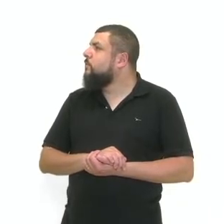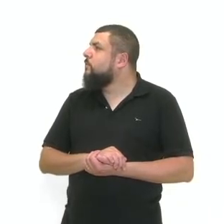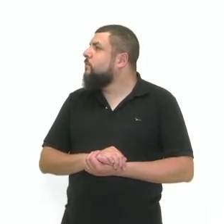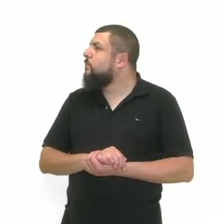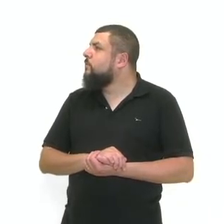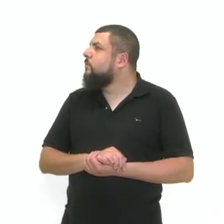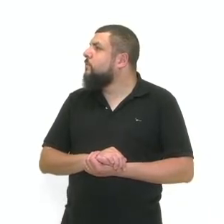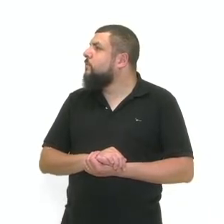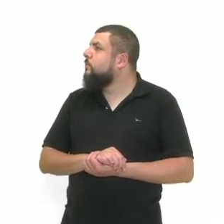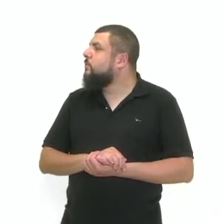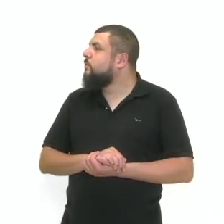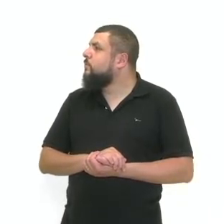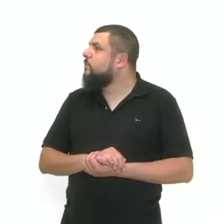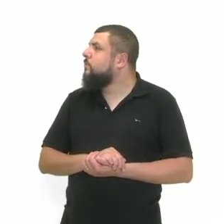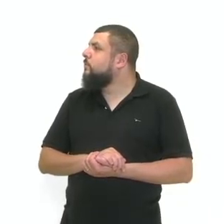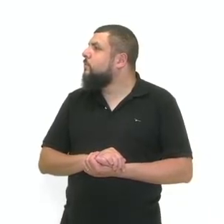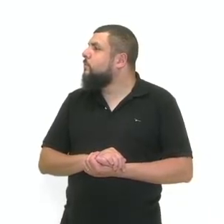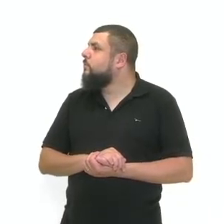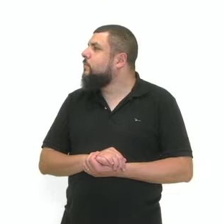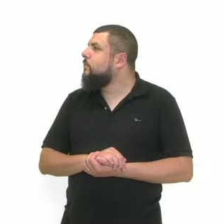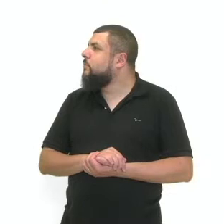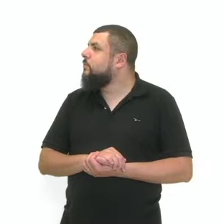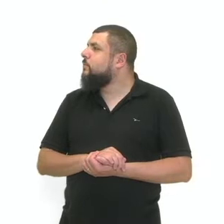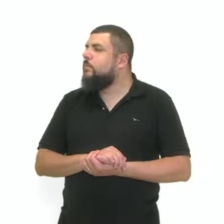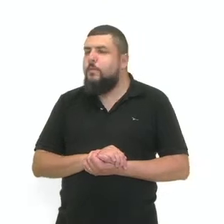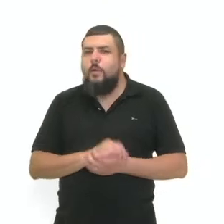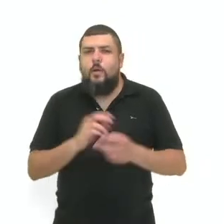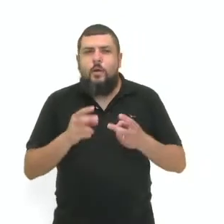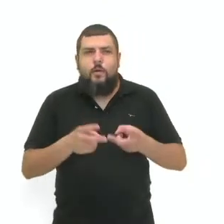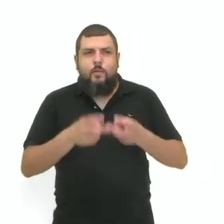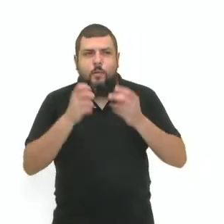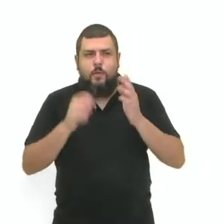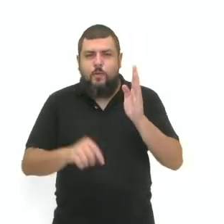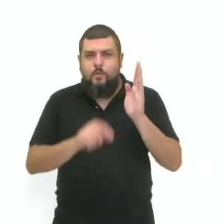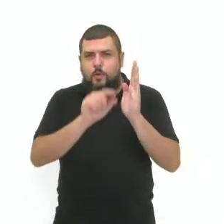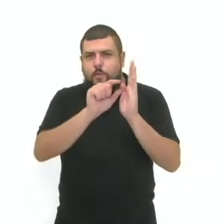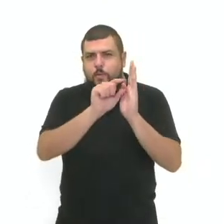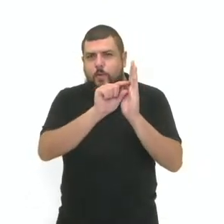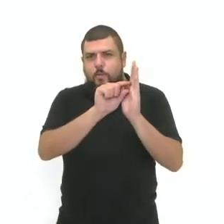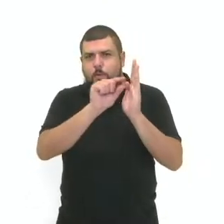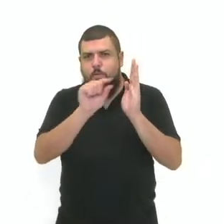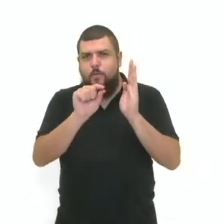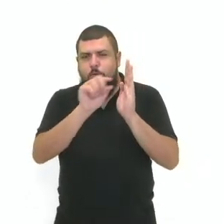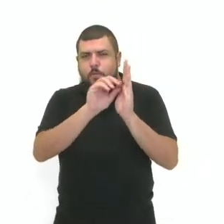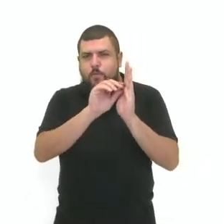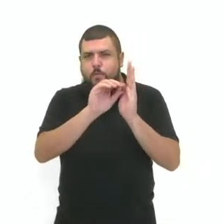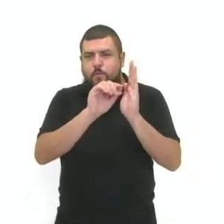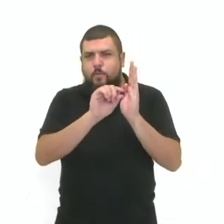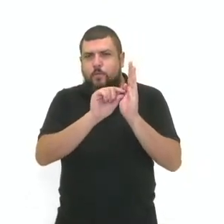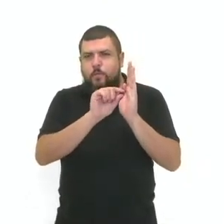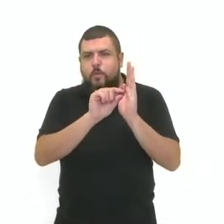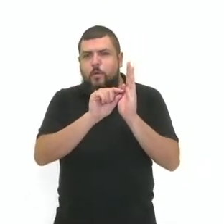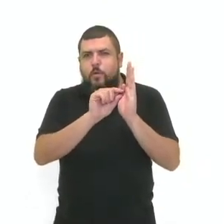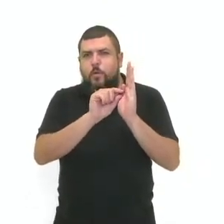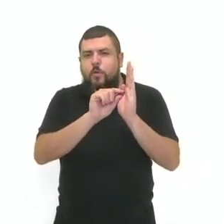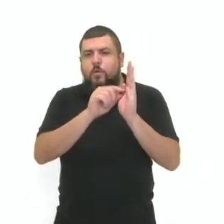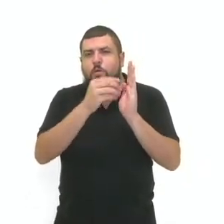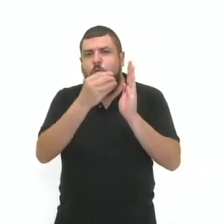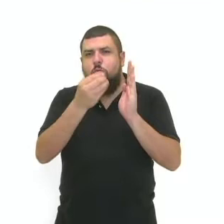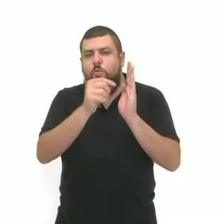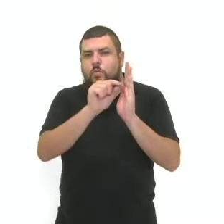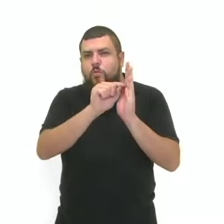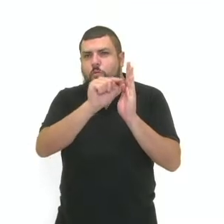somo, ó, a soma dos elementos consecutivos de uma linha é igual ao elemento da linha seguinte. Então, 1 mais 1, 2.